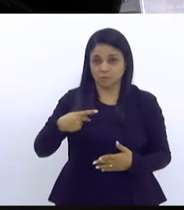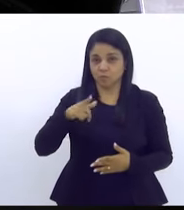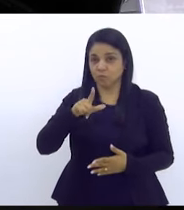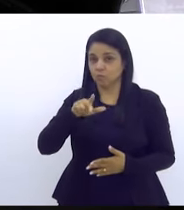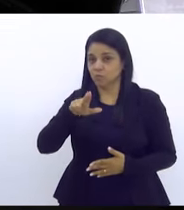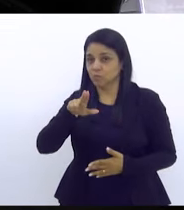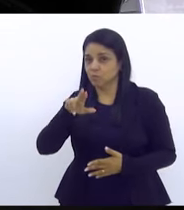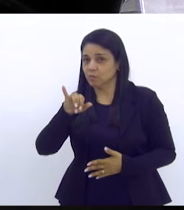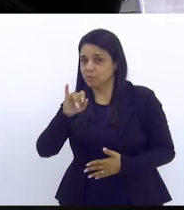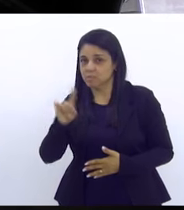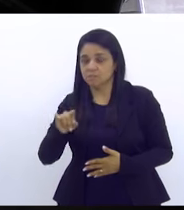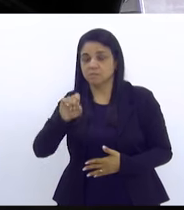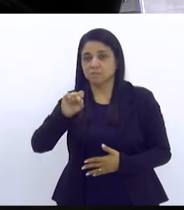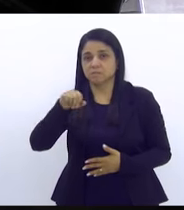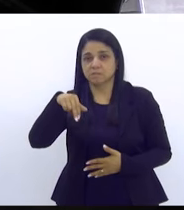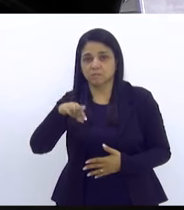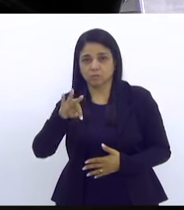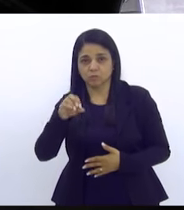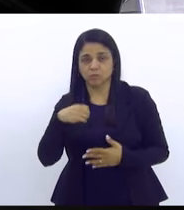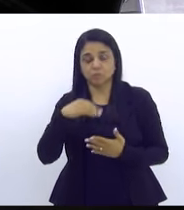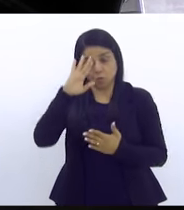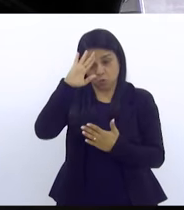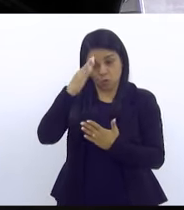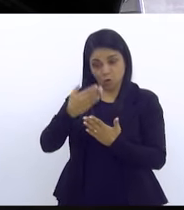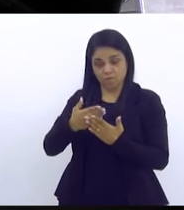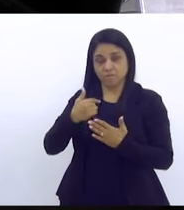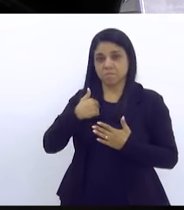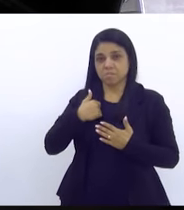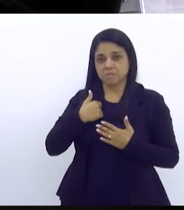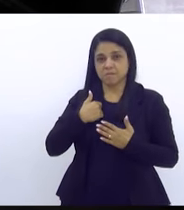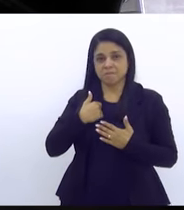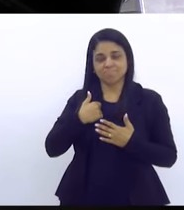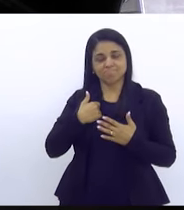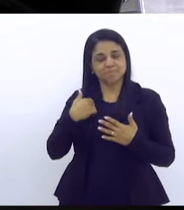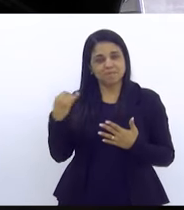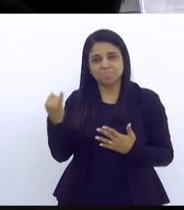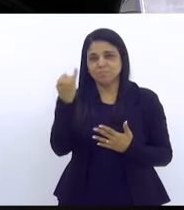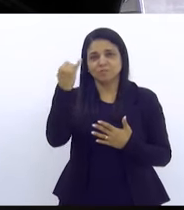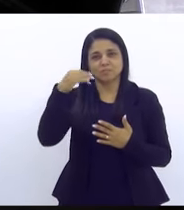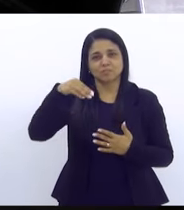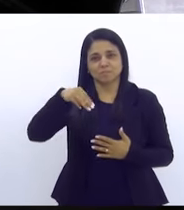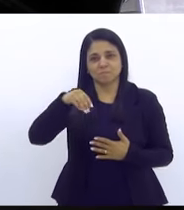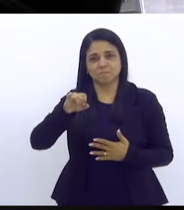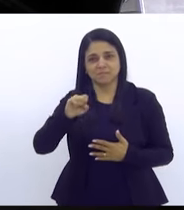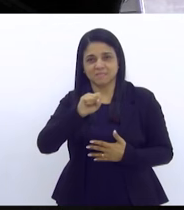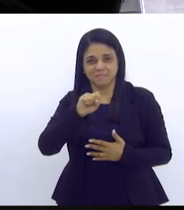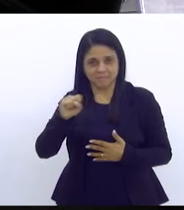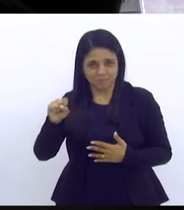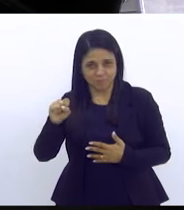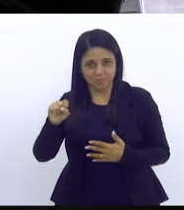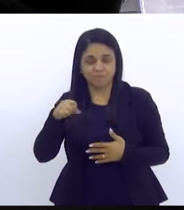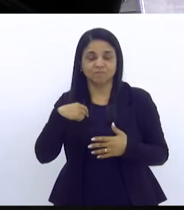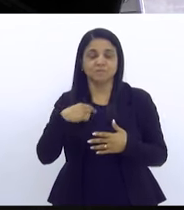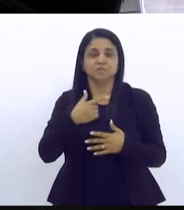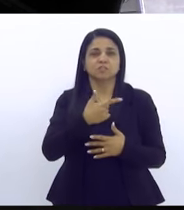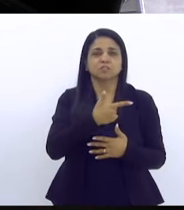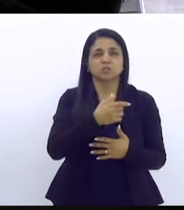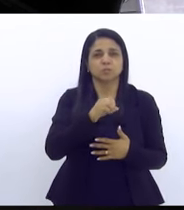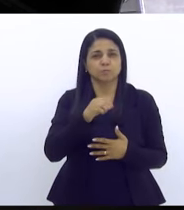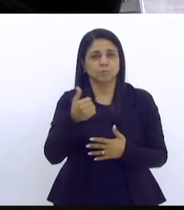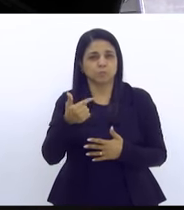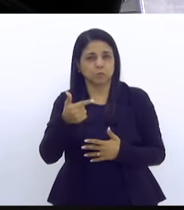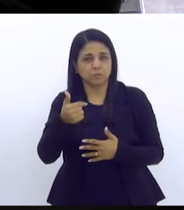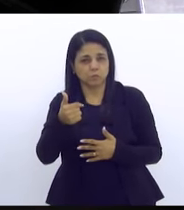me confiar essa tarefa assim, tão importante na igreja, né? Ao longo dos anos, desde